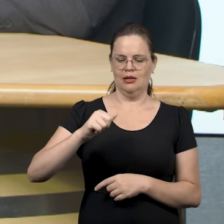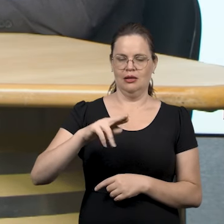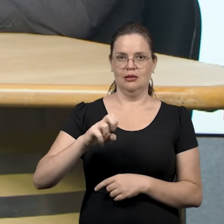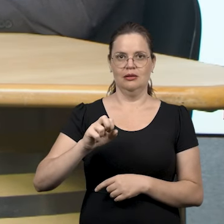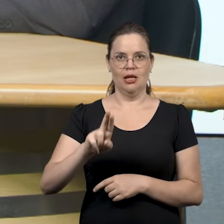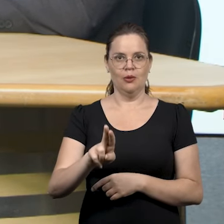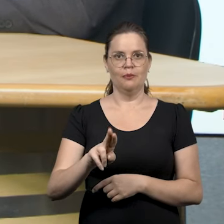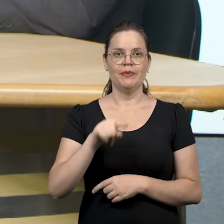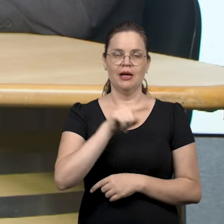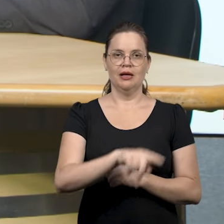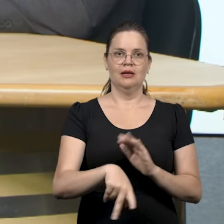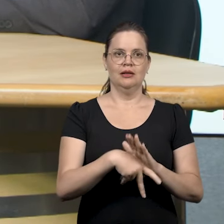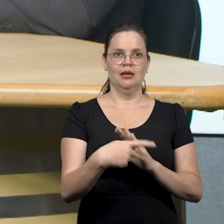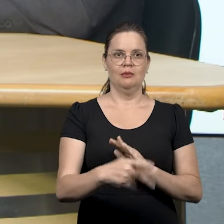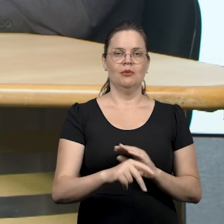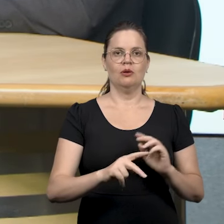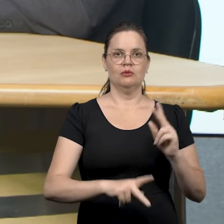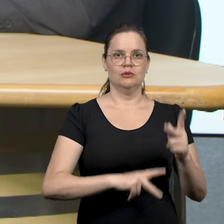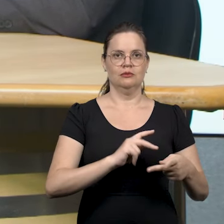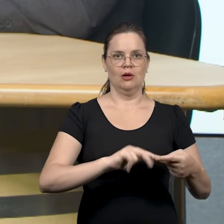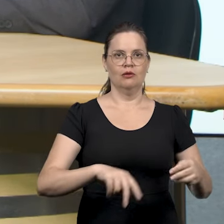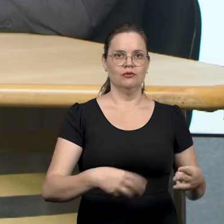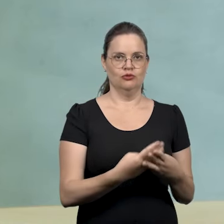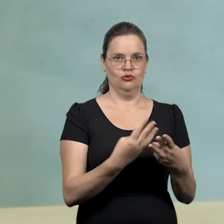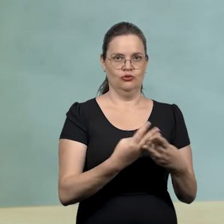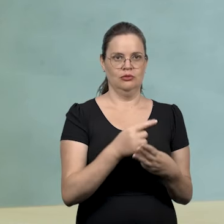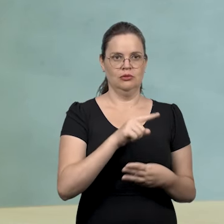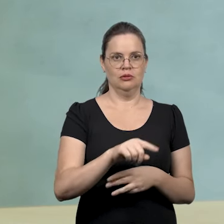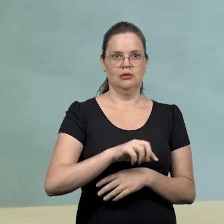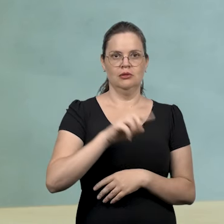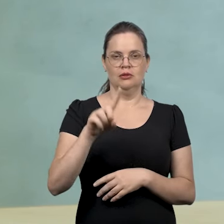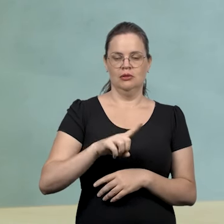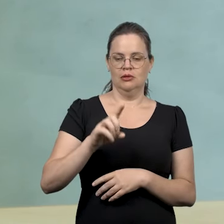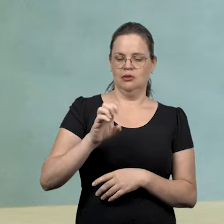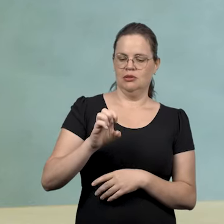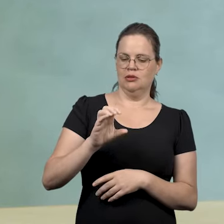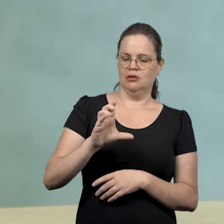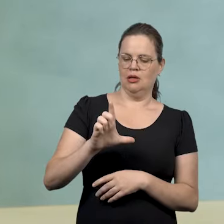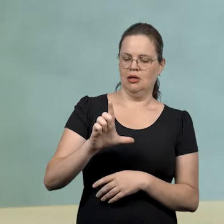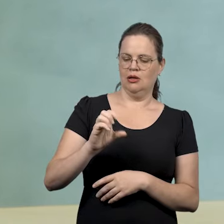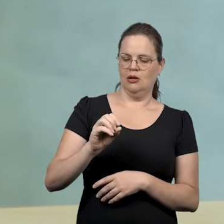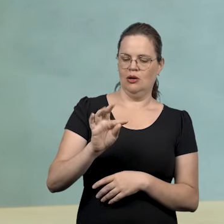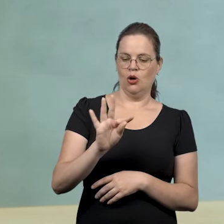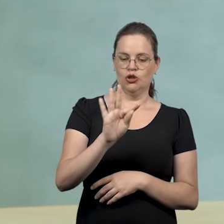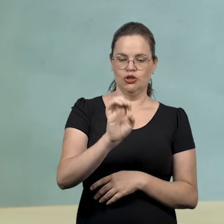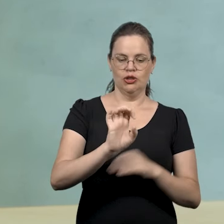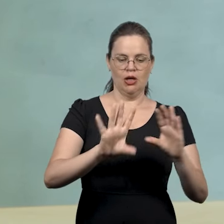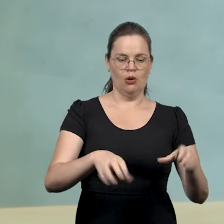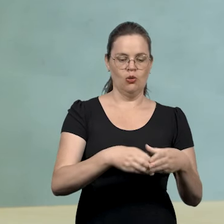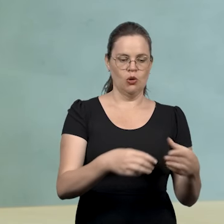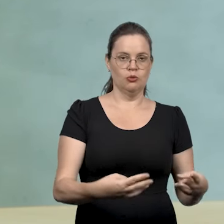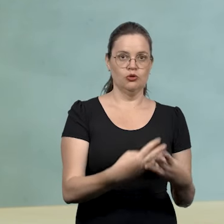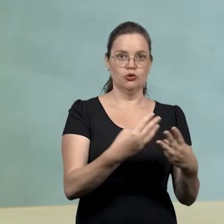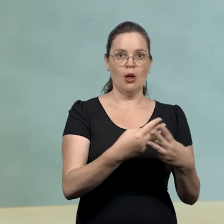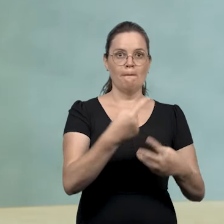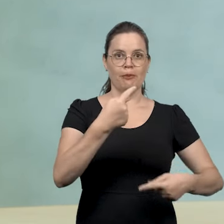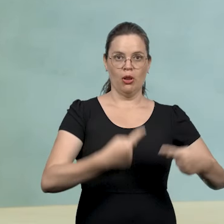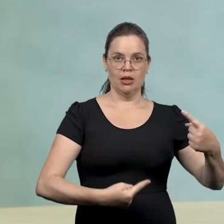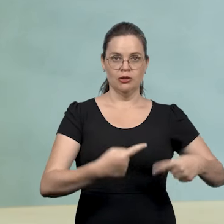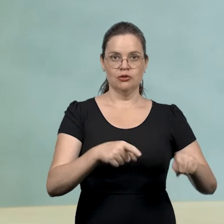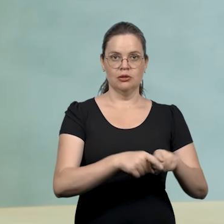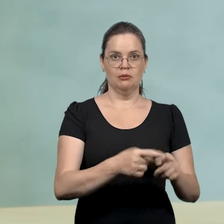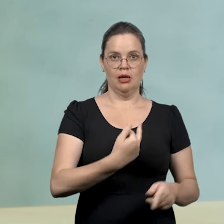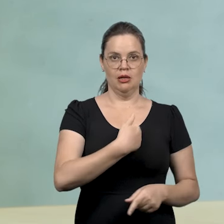movimento judaico, né? Que era chamado os Zelotes, que era um grupo judaico político religioso, né? Que defendia